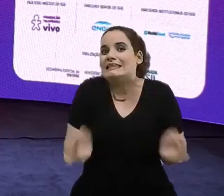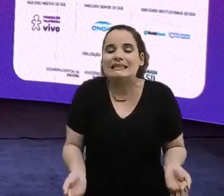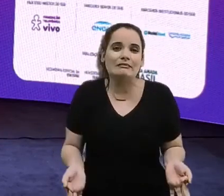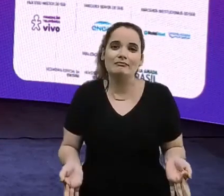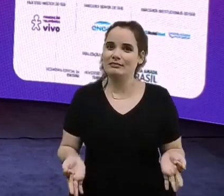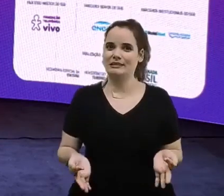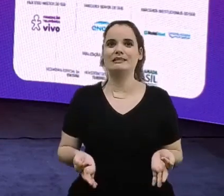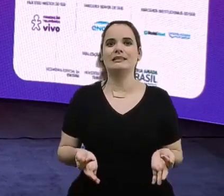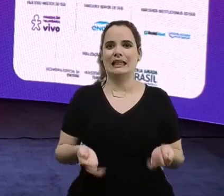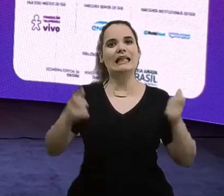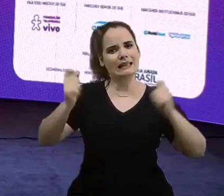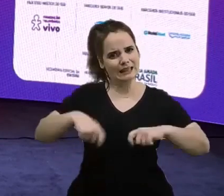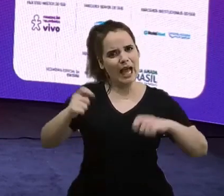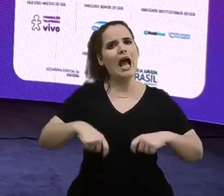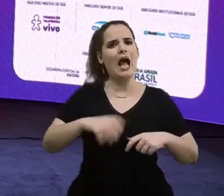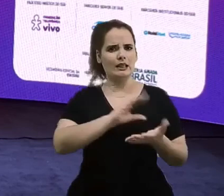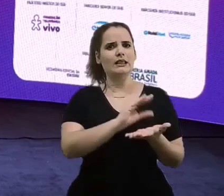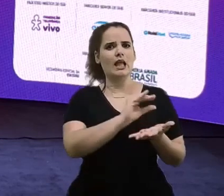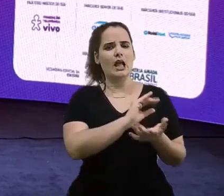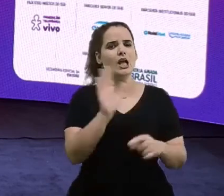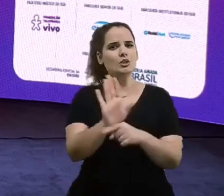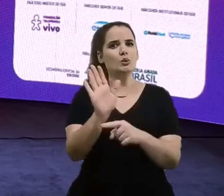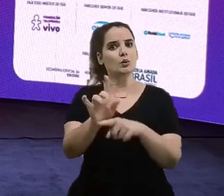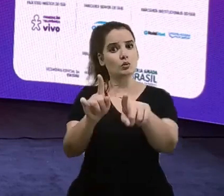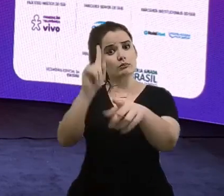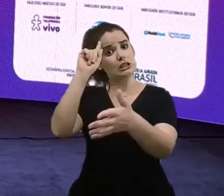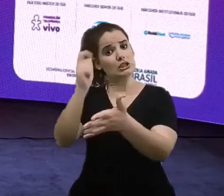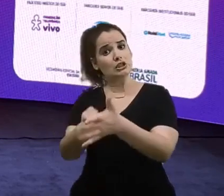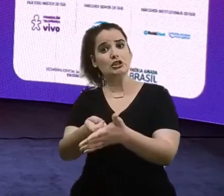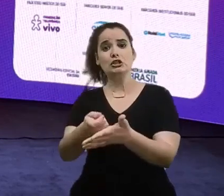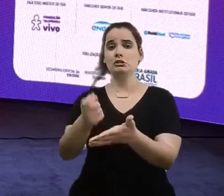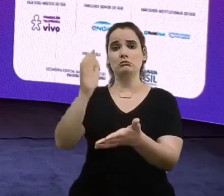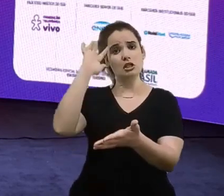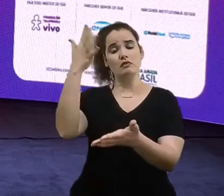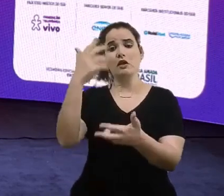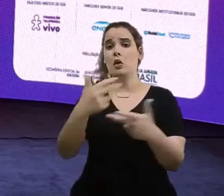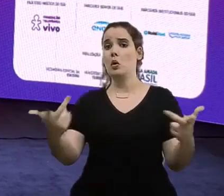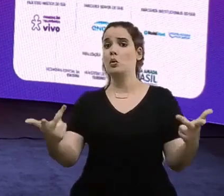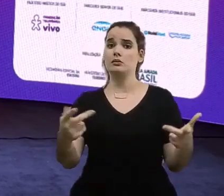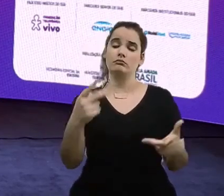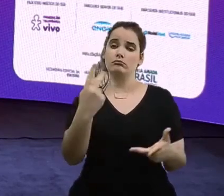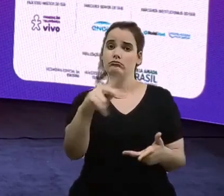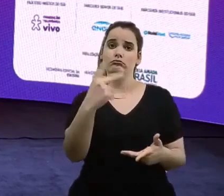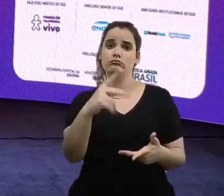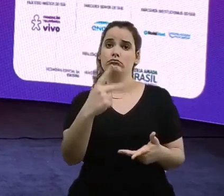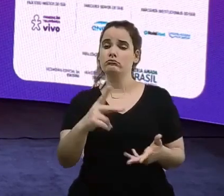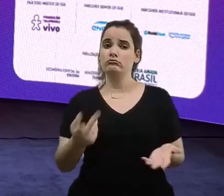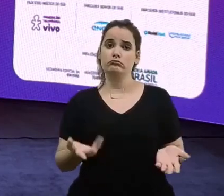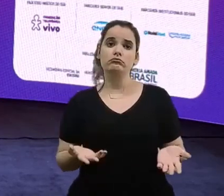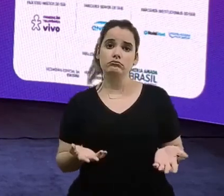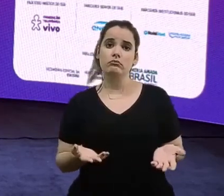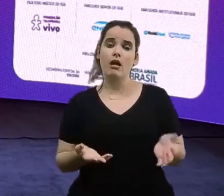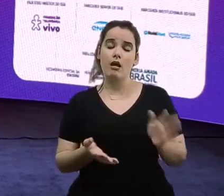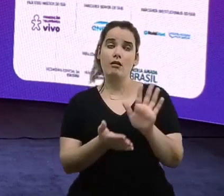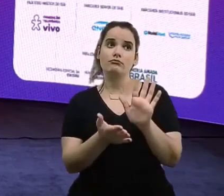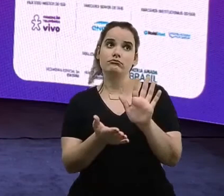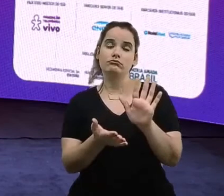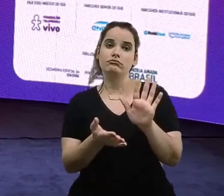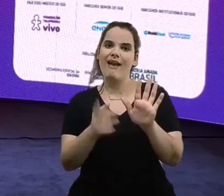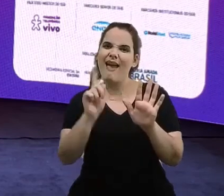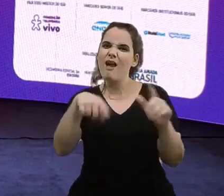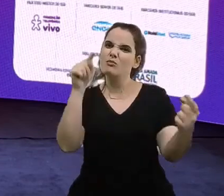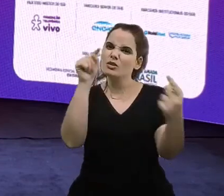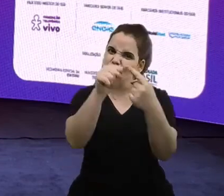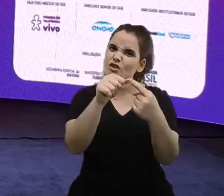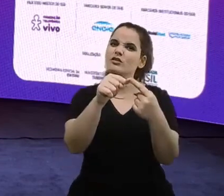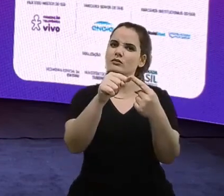de decisão, né? Então, de fazer com que essas organizações entendam que o propósito que eles têm pode ser muito ampliado, amplificado a